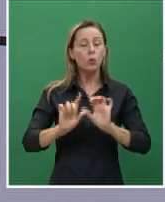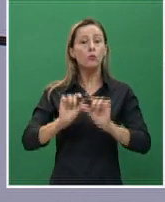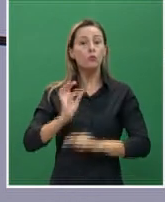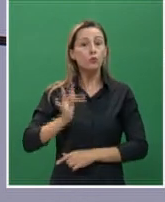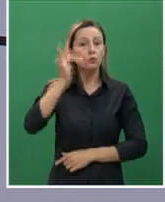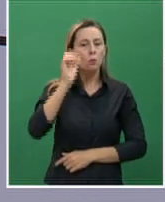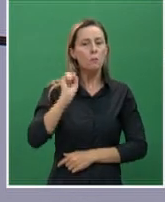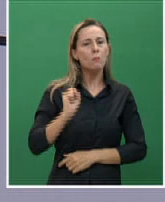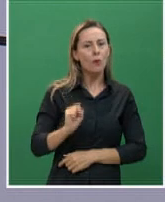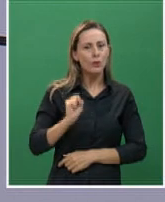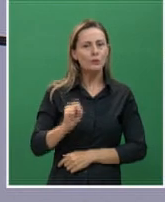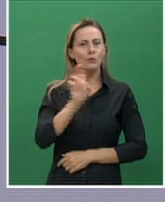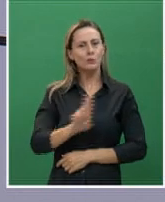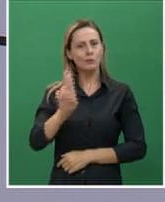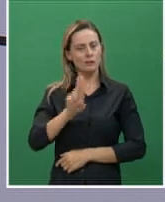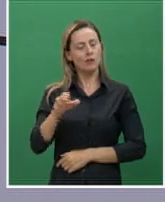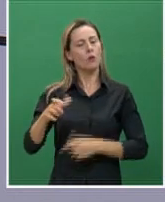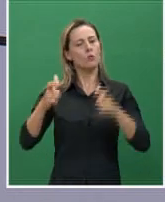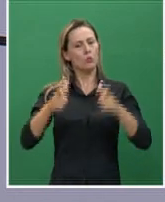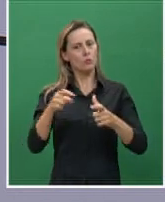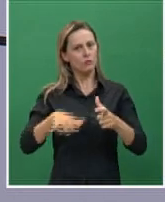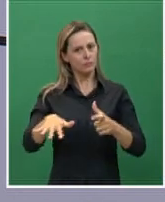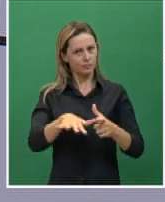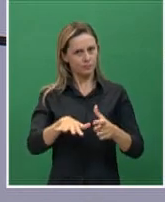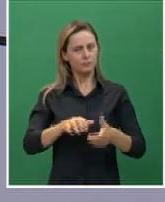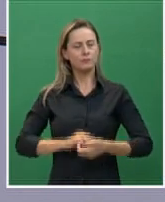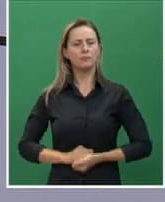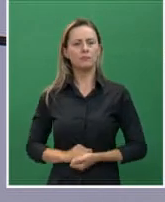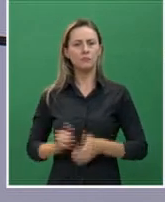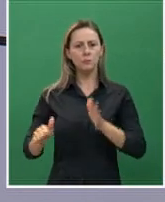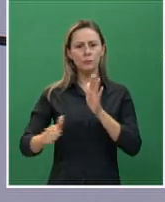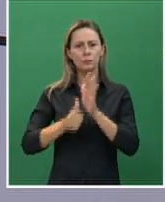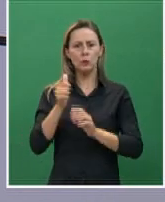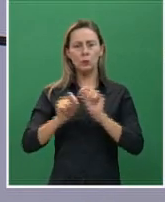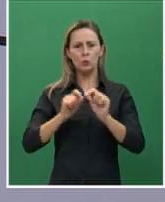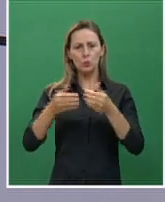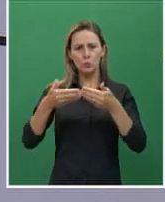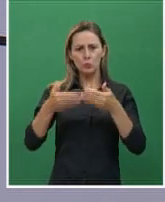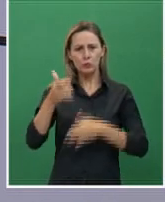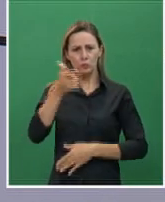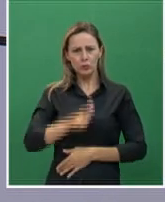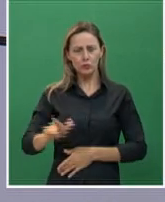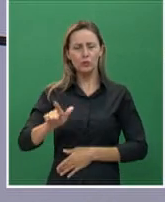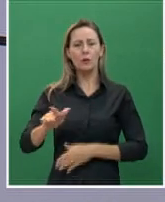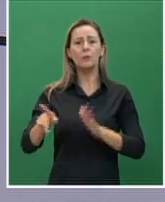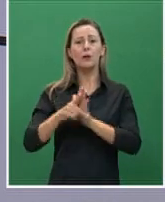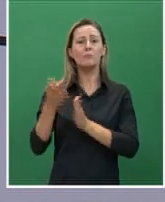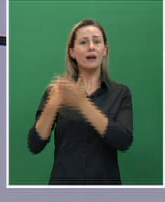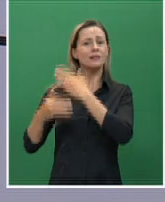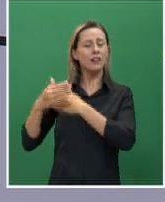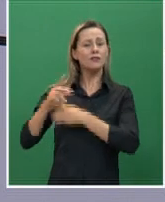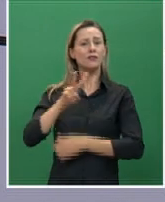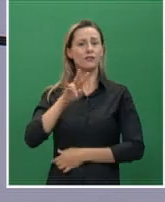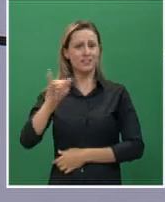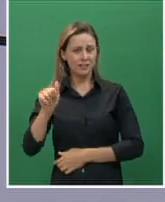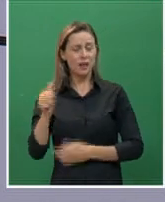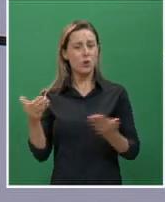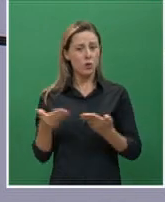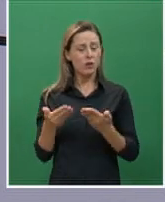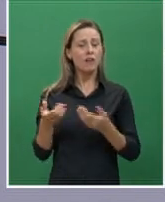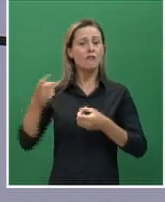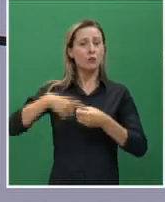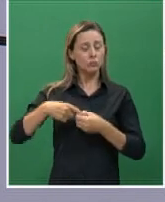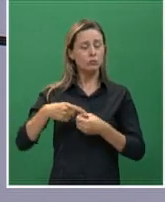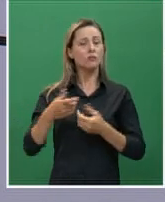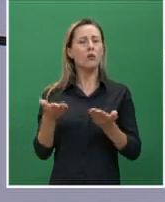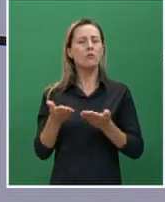essa via para comunidade Blumenau e o mais importante nós fizemos a primeira etapa que a reabertura da antiga via e nós estamos trabalhando agora